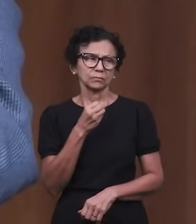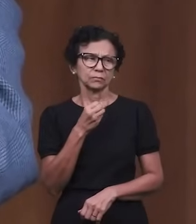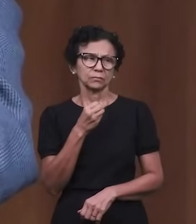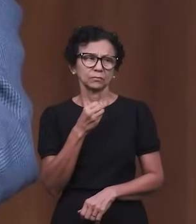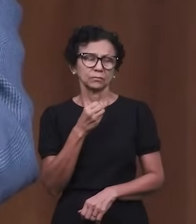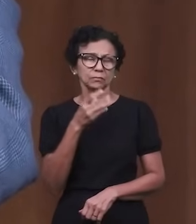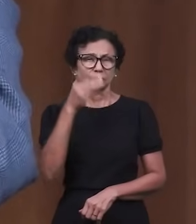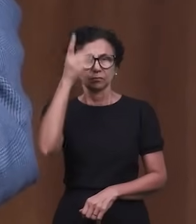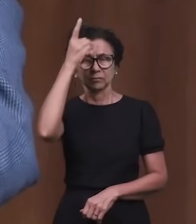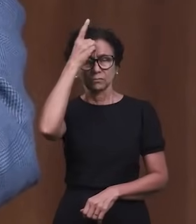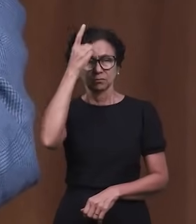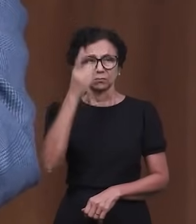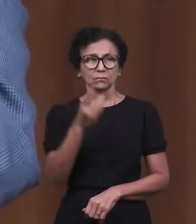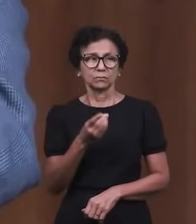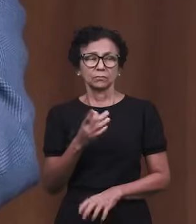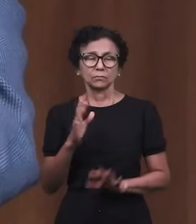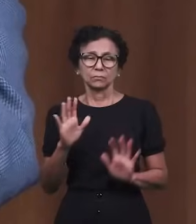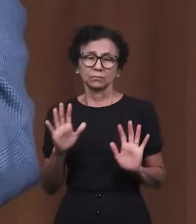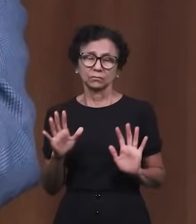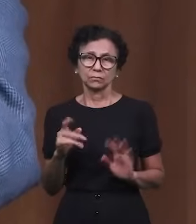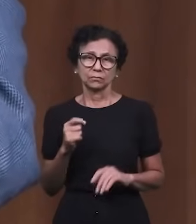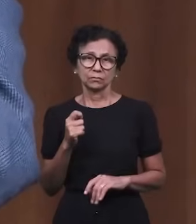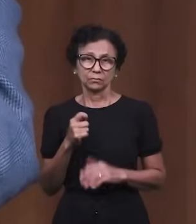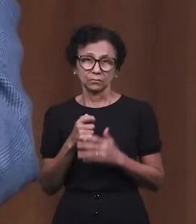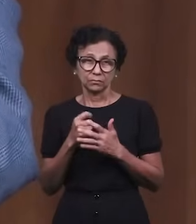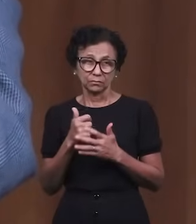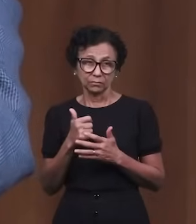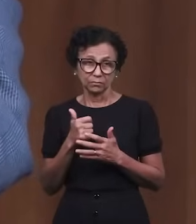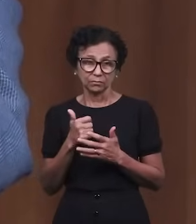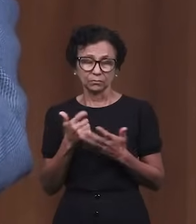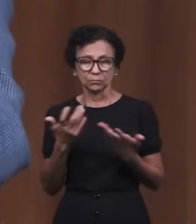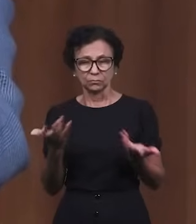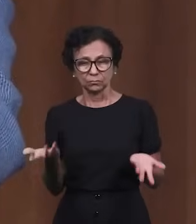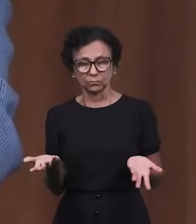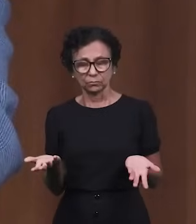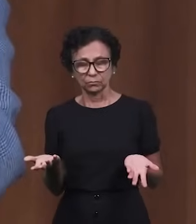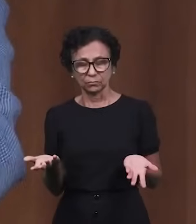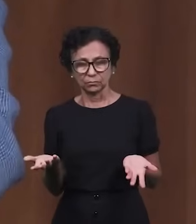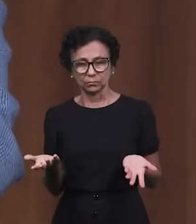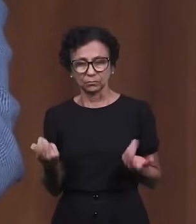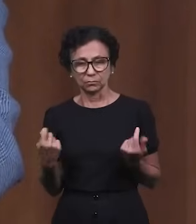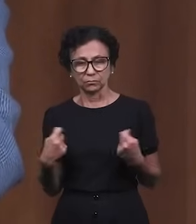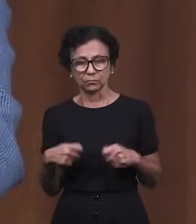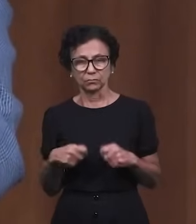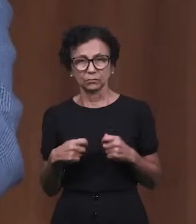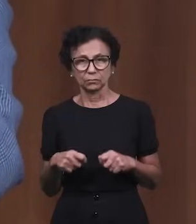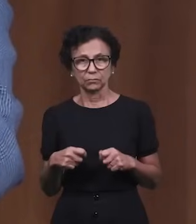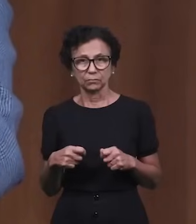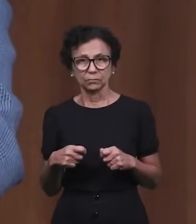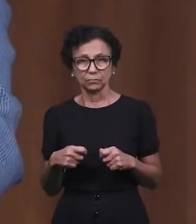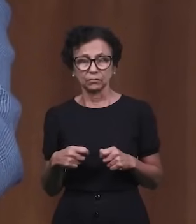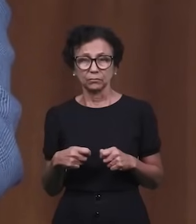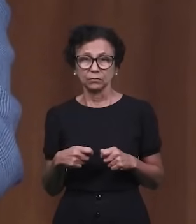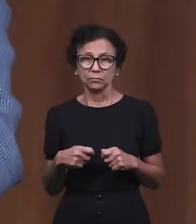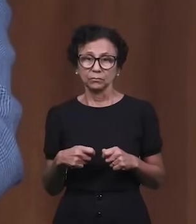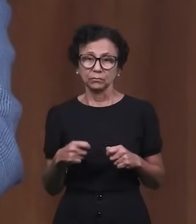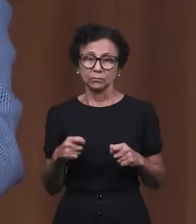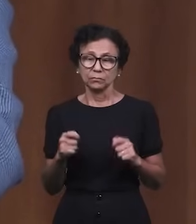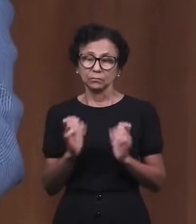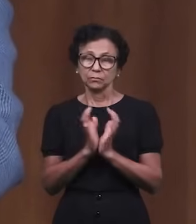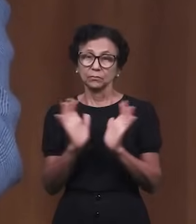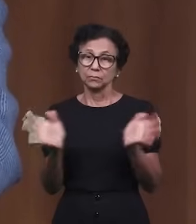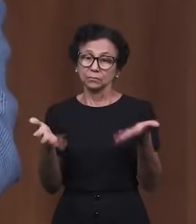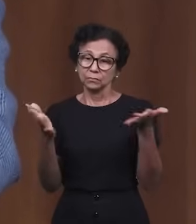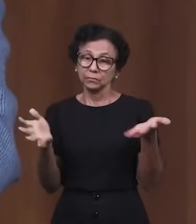fazer? Tem que procurar aquilo que o Marcelo falou. Então você vai enriquecer seu grupo com dons espirituais, através de busca.